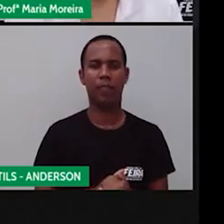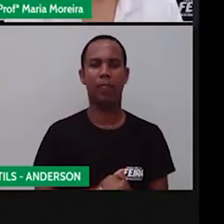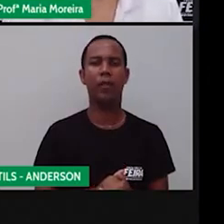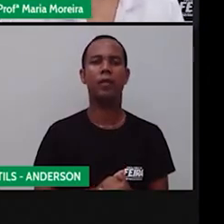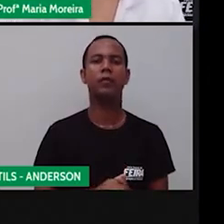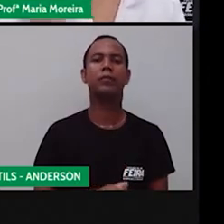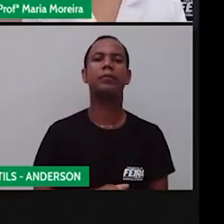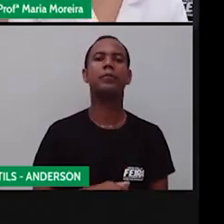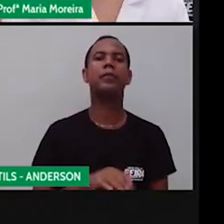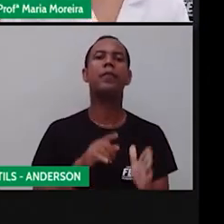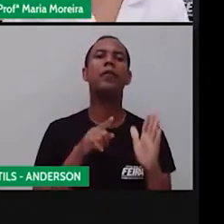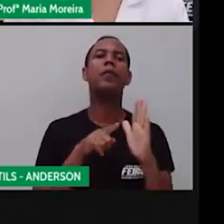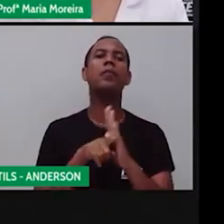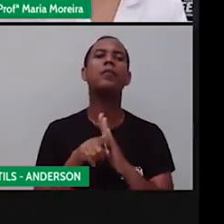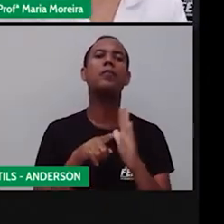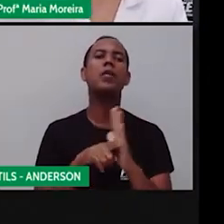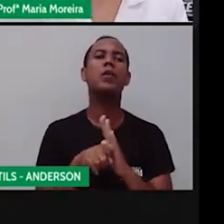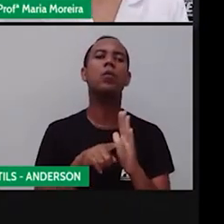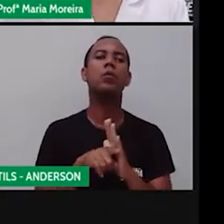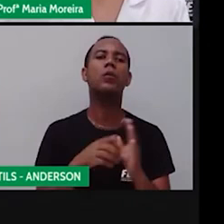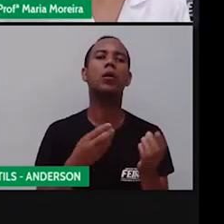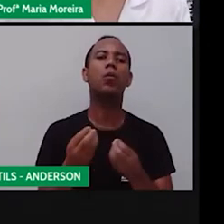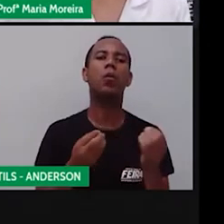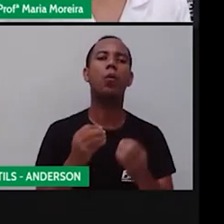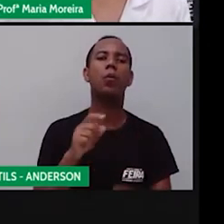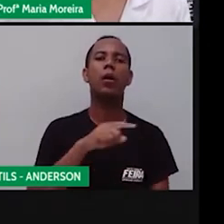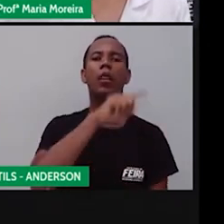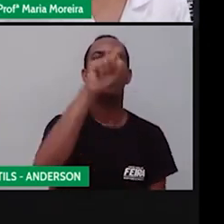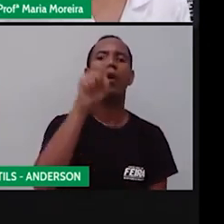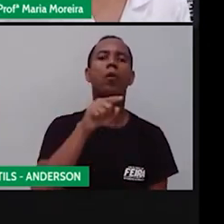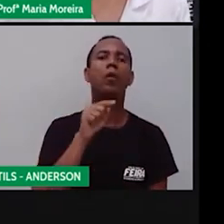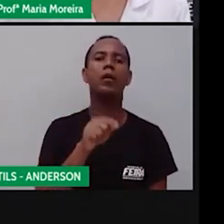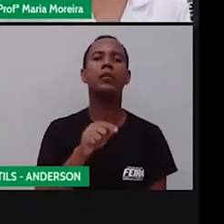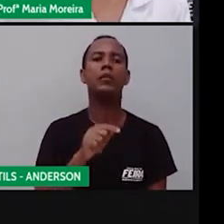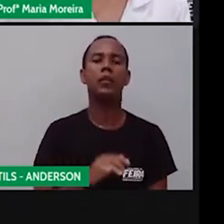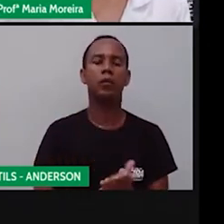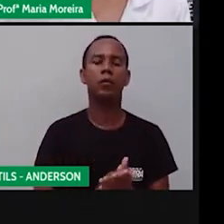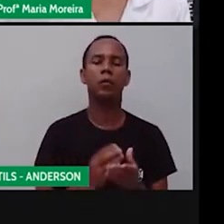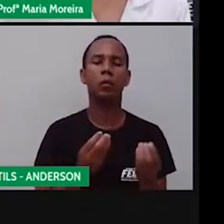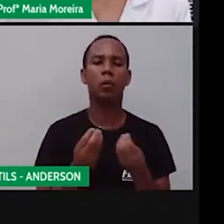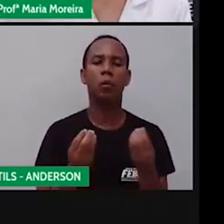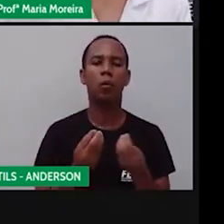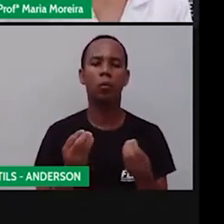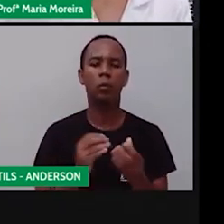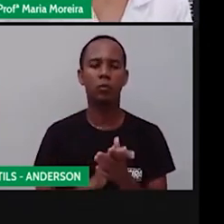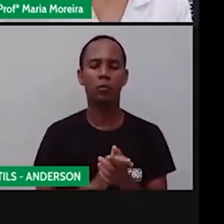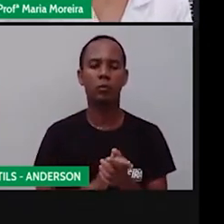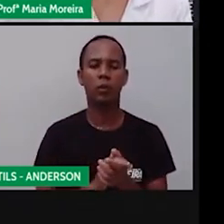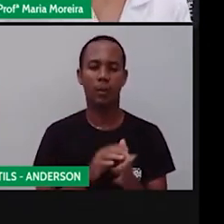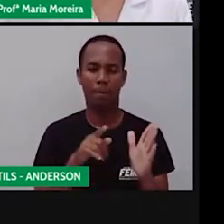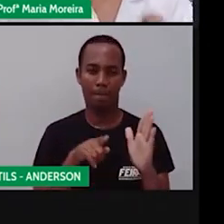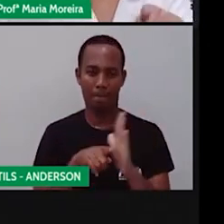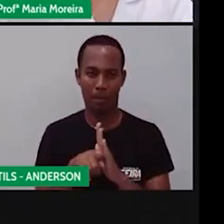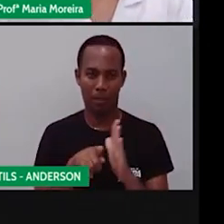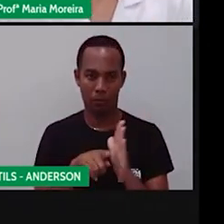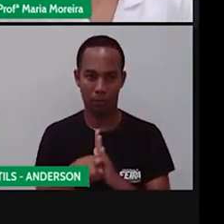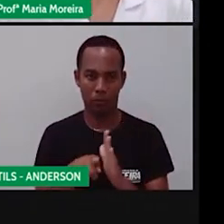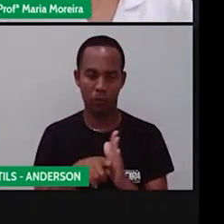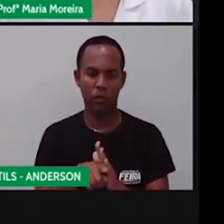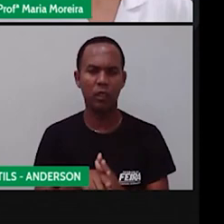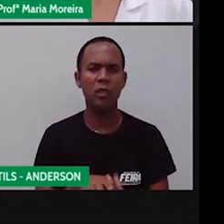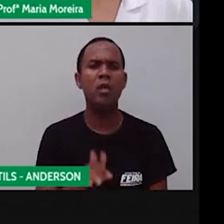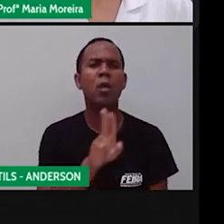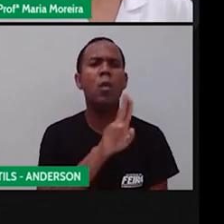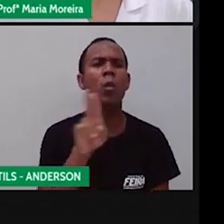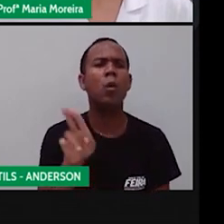Interrogação! Olha que bonitinho! Ele é indicado para frases que são o quê? Uma pergunta. Qual o seu